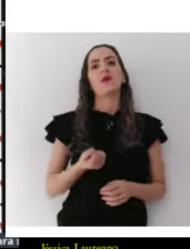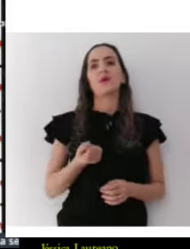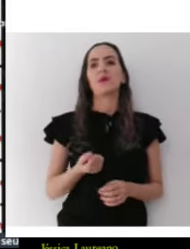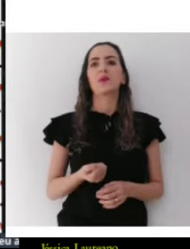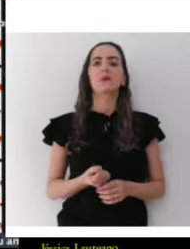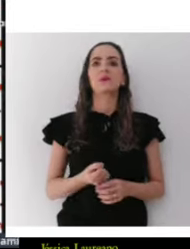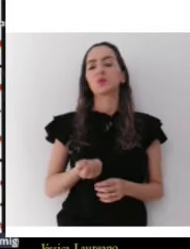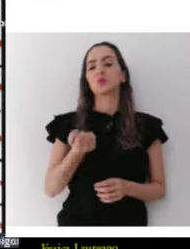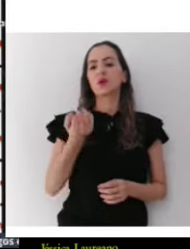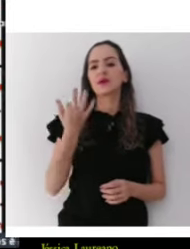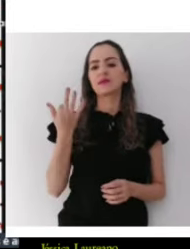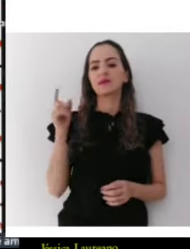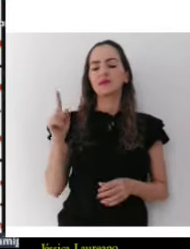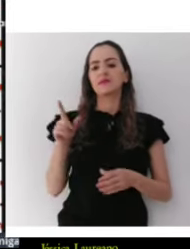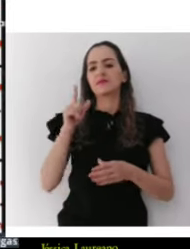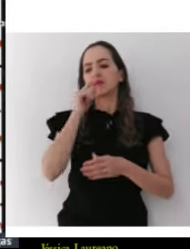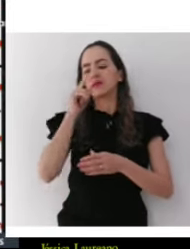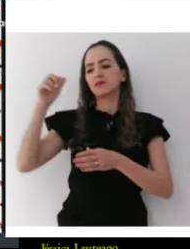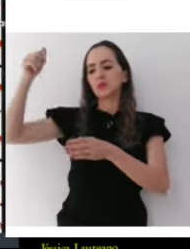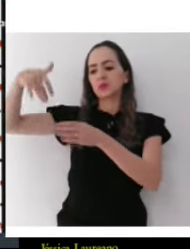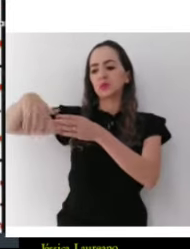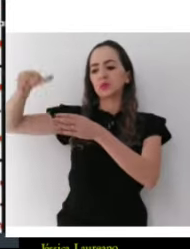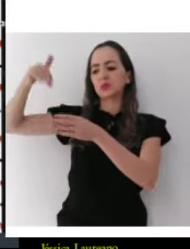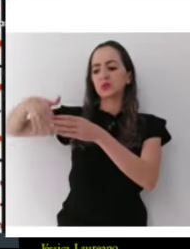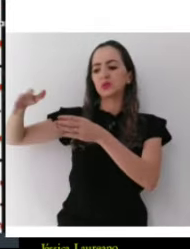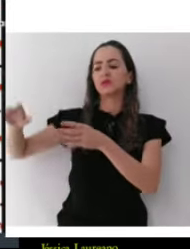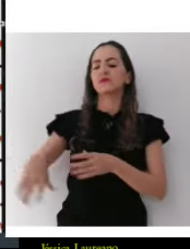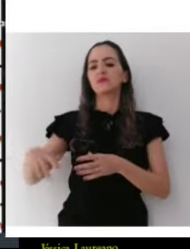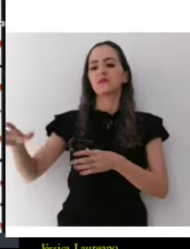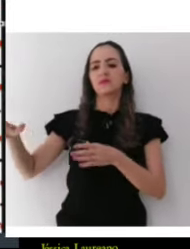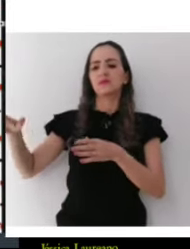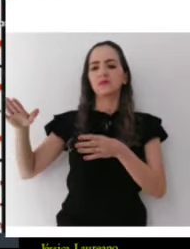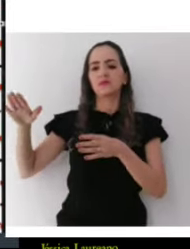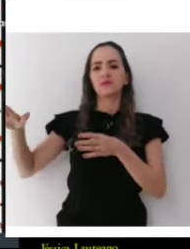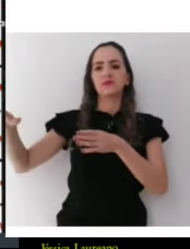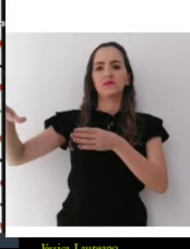que a torneira encha 1 litro, que tem 3.150 litros?